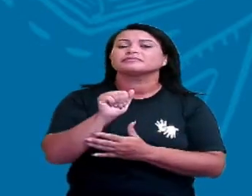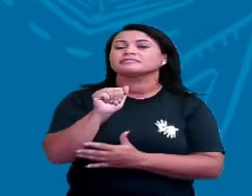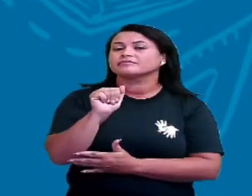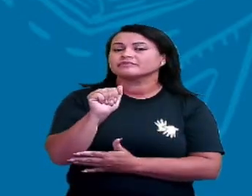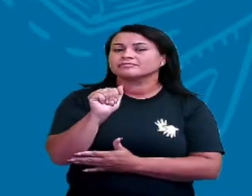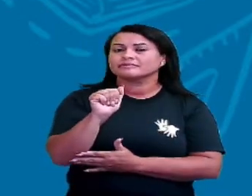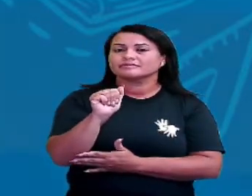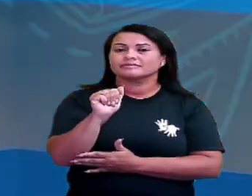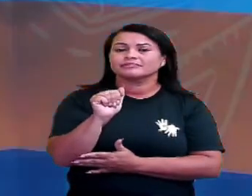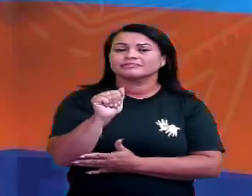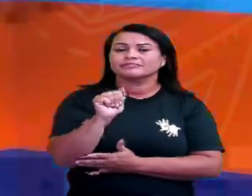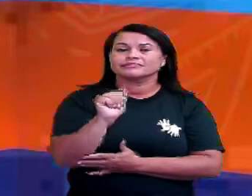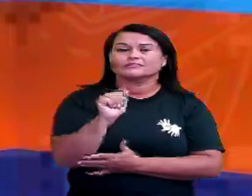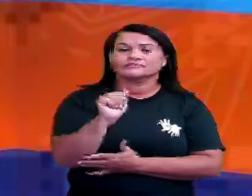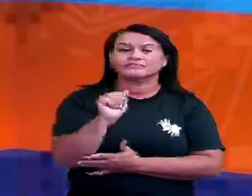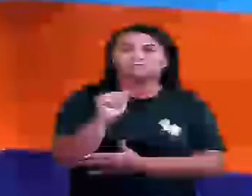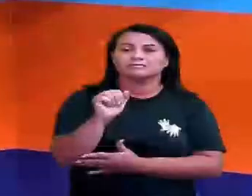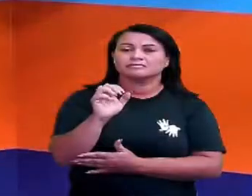A,